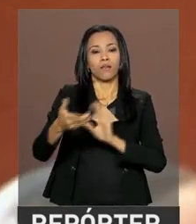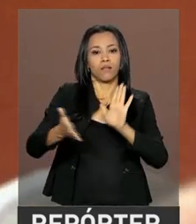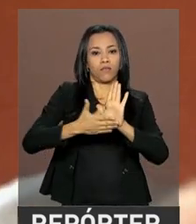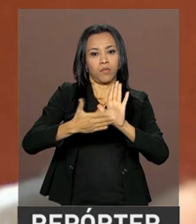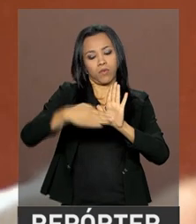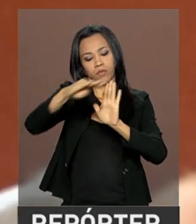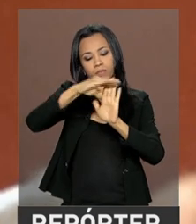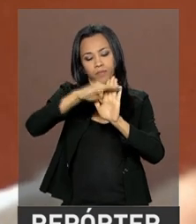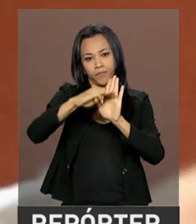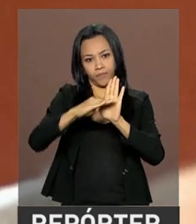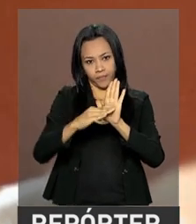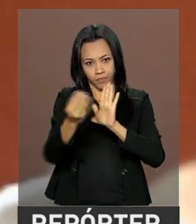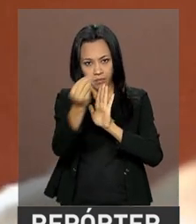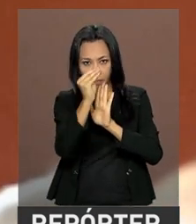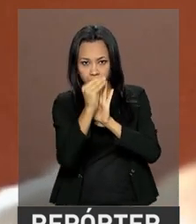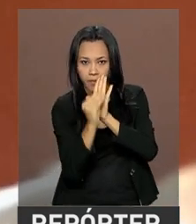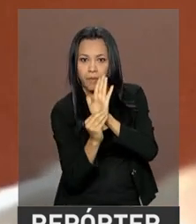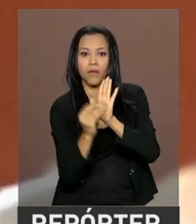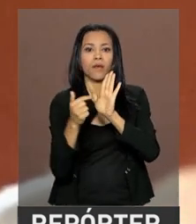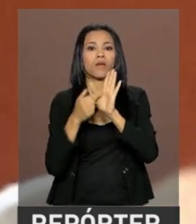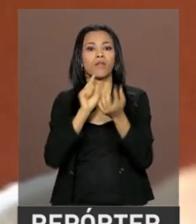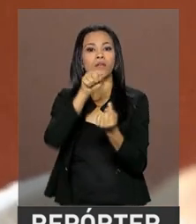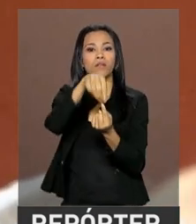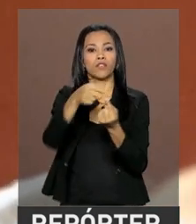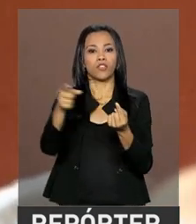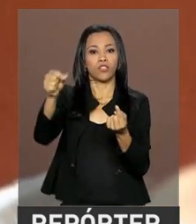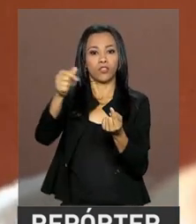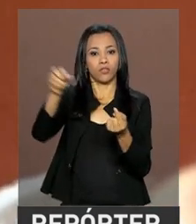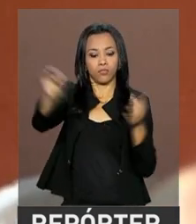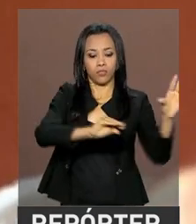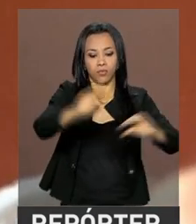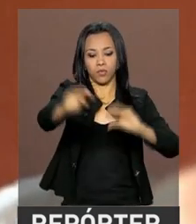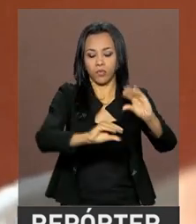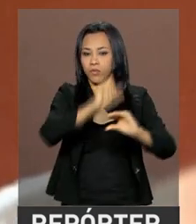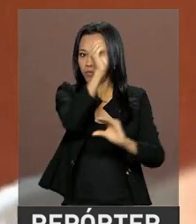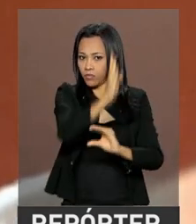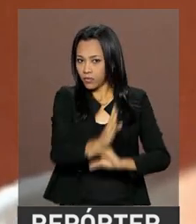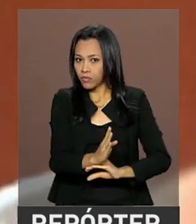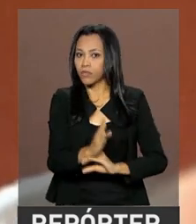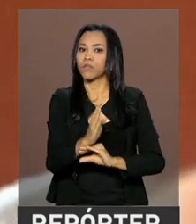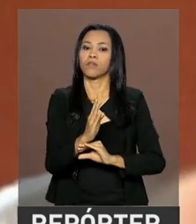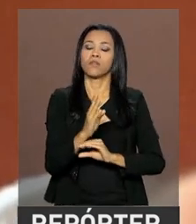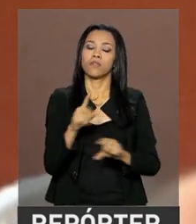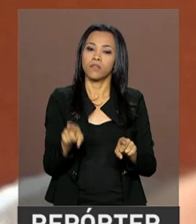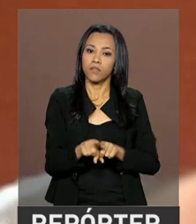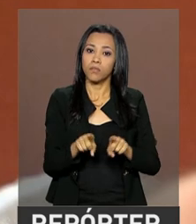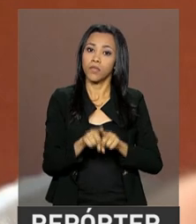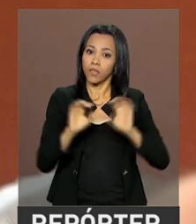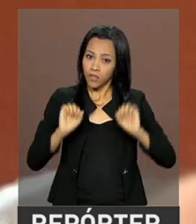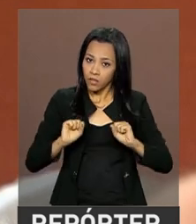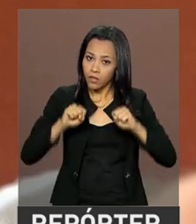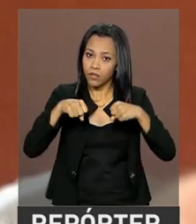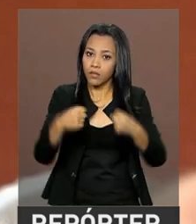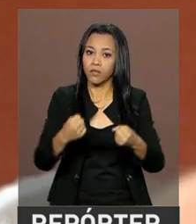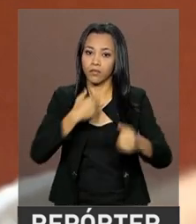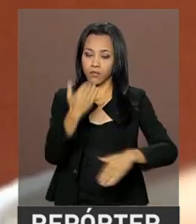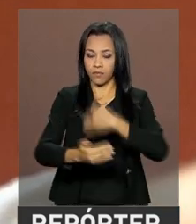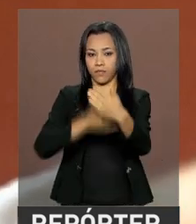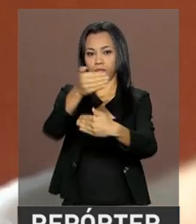trazendo de volta investimentos que está recuperando o